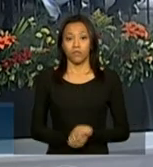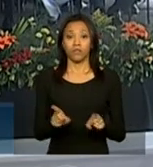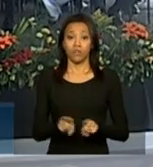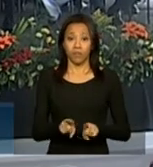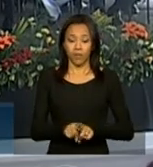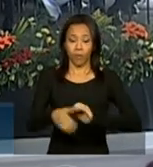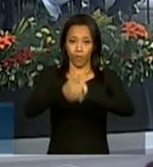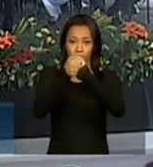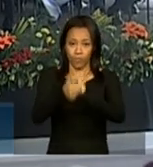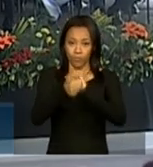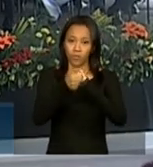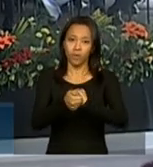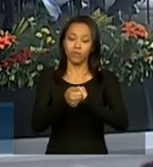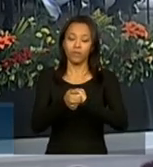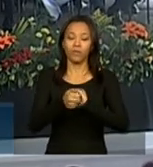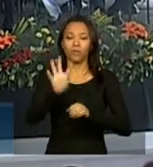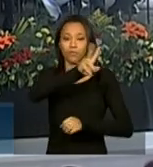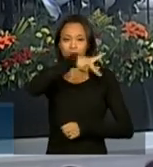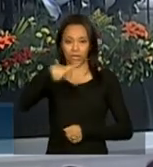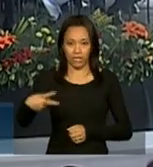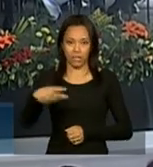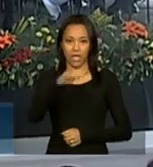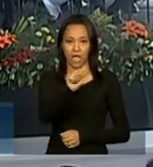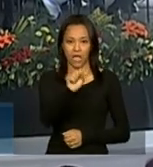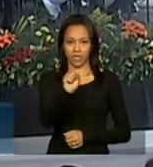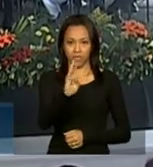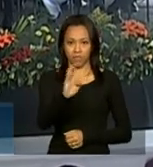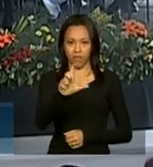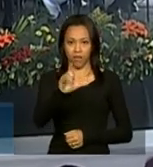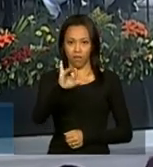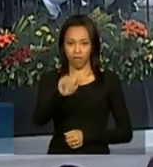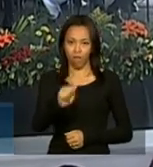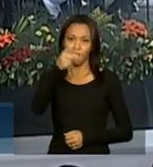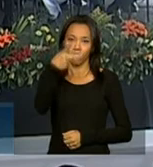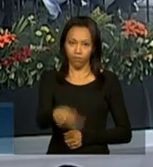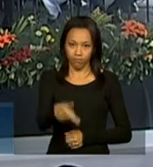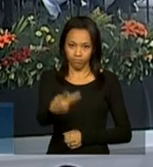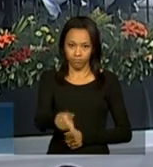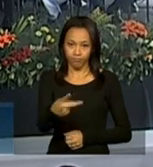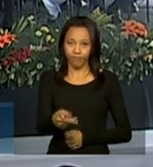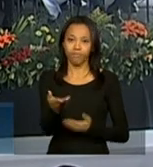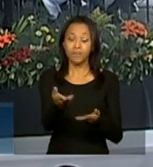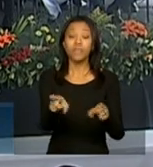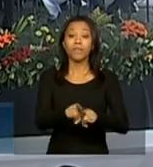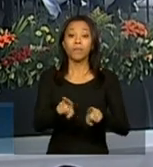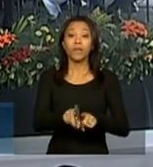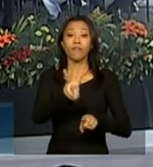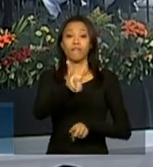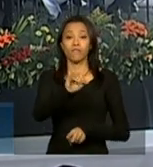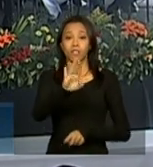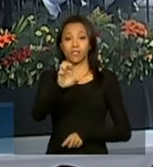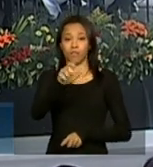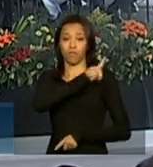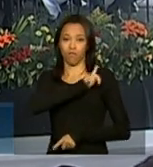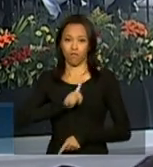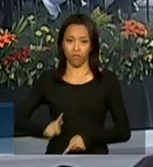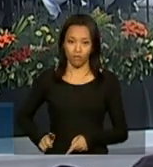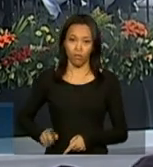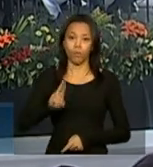Cumprimento o presidente da Assembleia Legislativa, deputado Romualdo Júnior, nosso vice-governador Chico